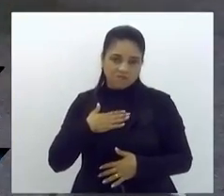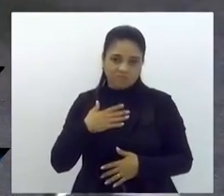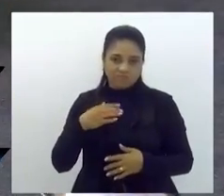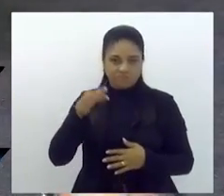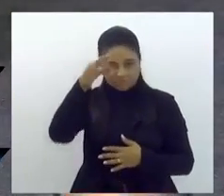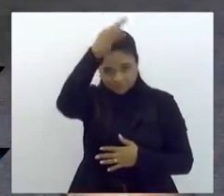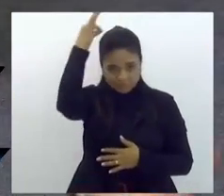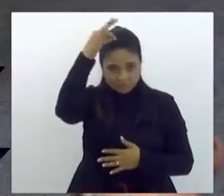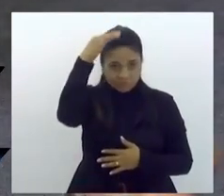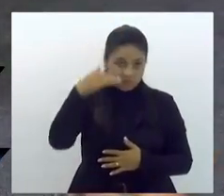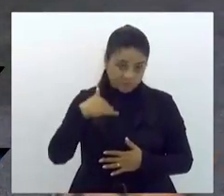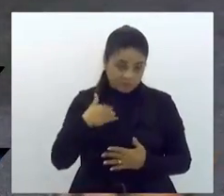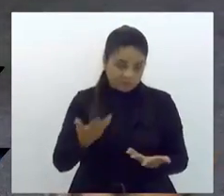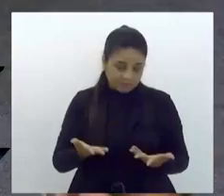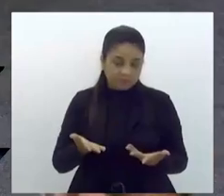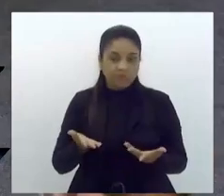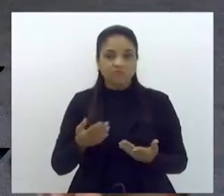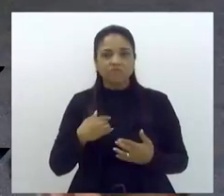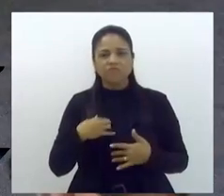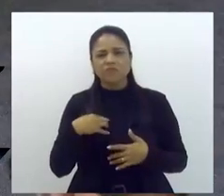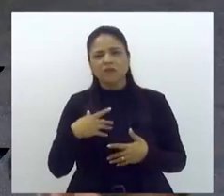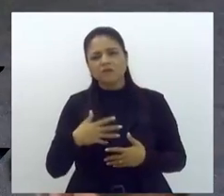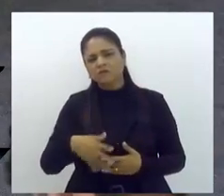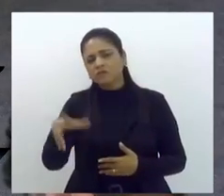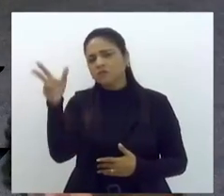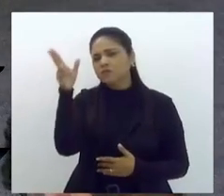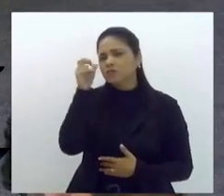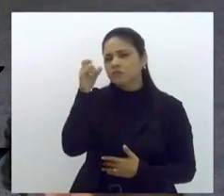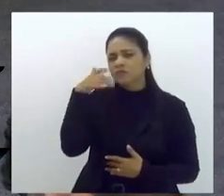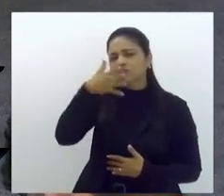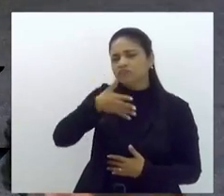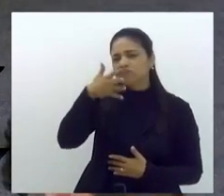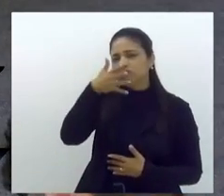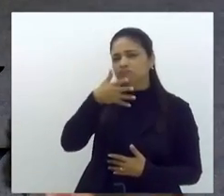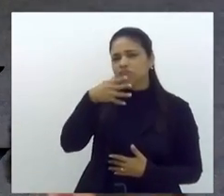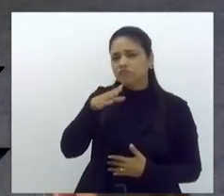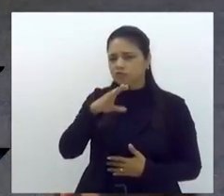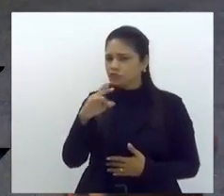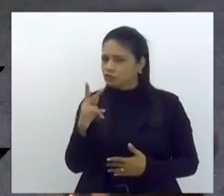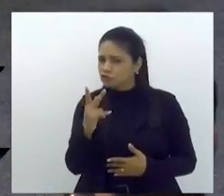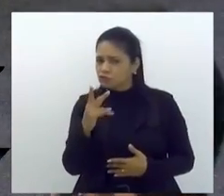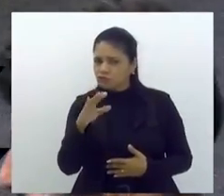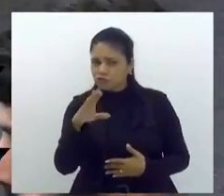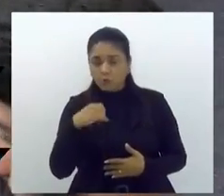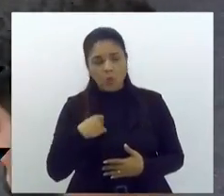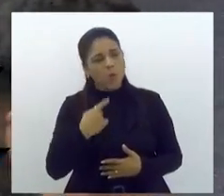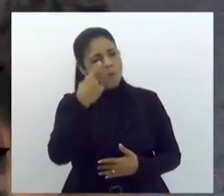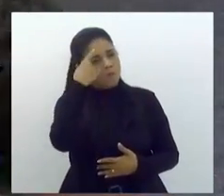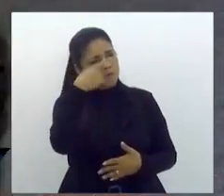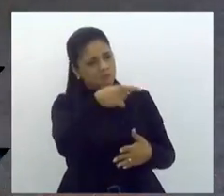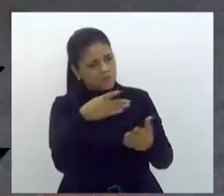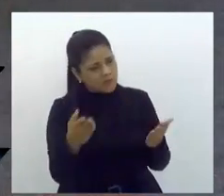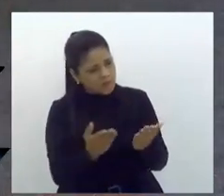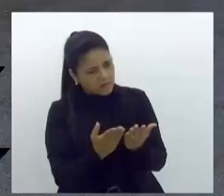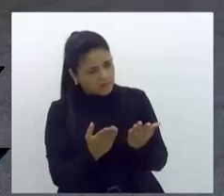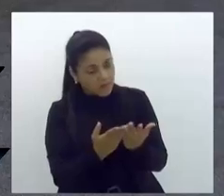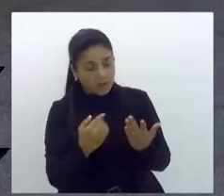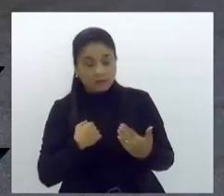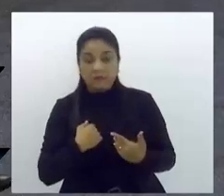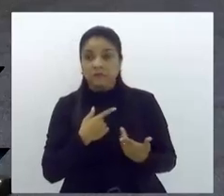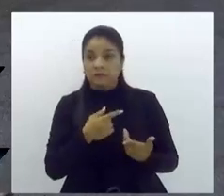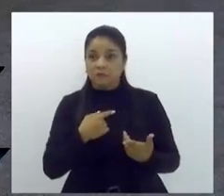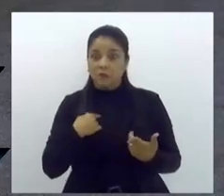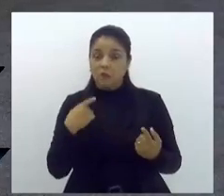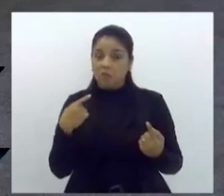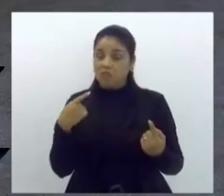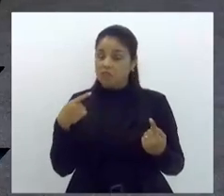eu tava vendo o discurso do meu querido Chico juro que eu pensei que você era evangélico você vê como é que eu tombo